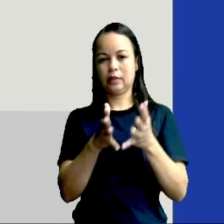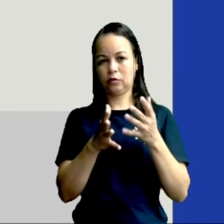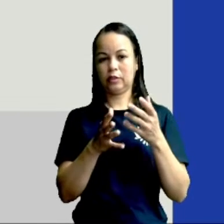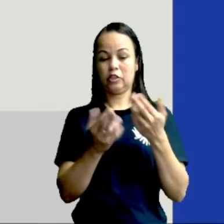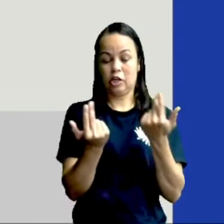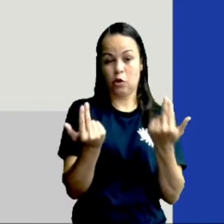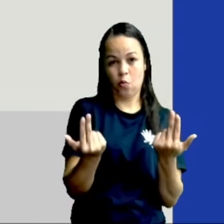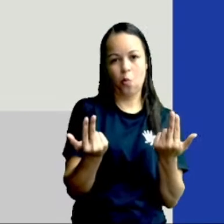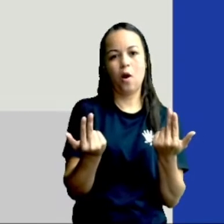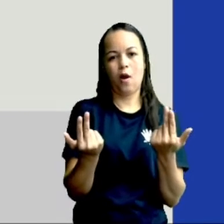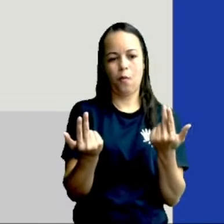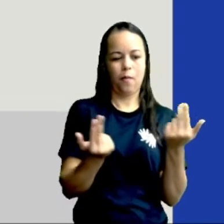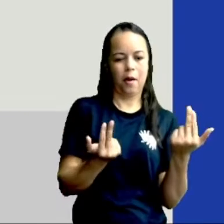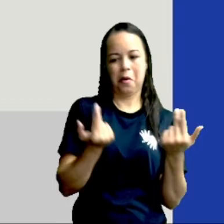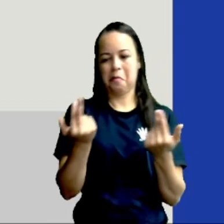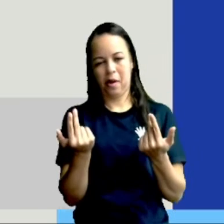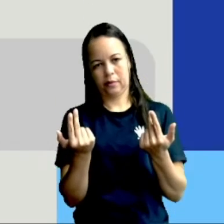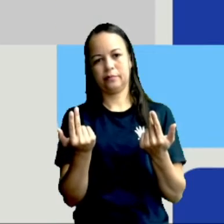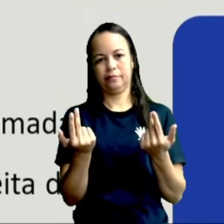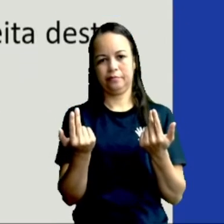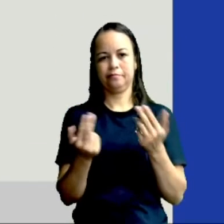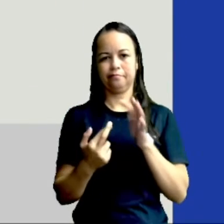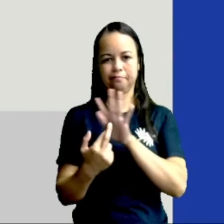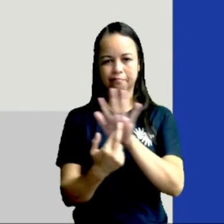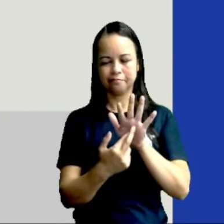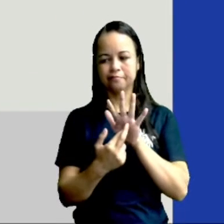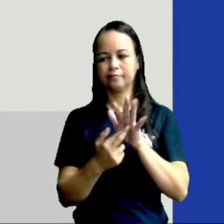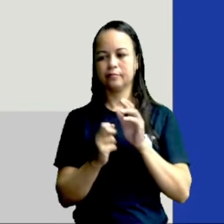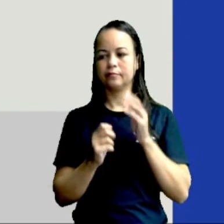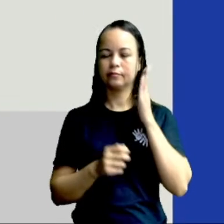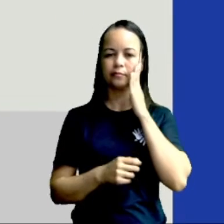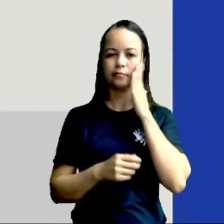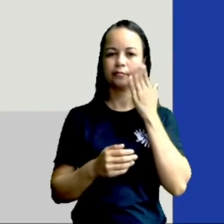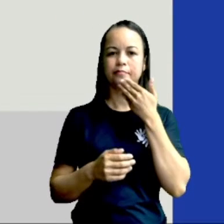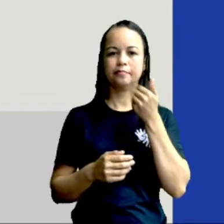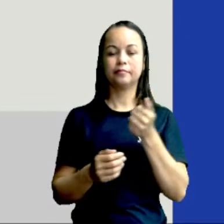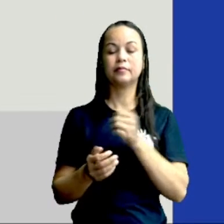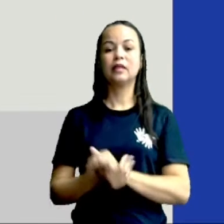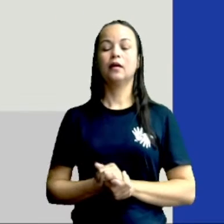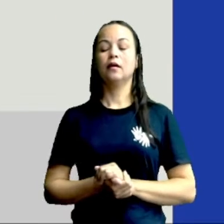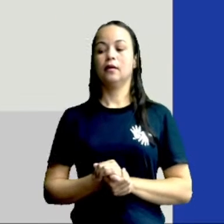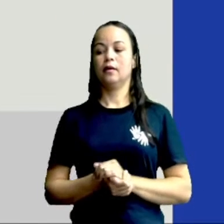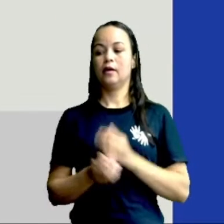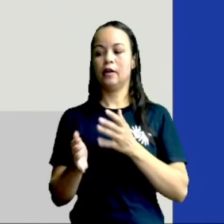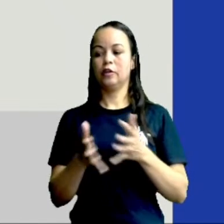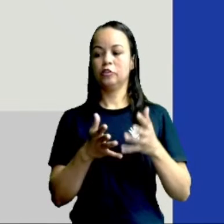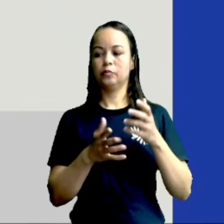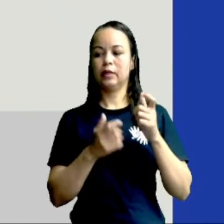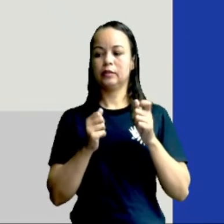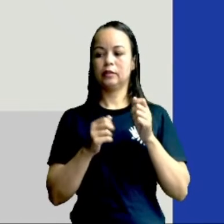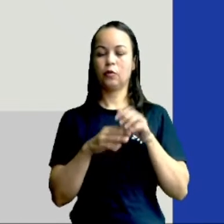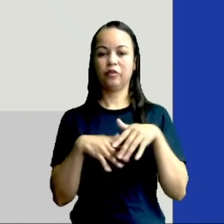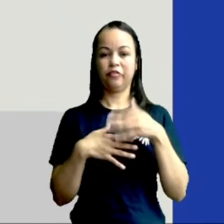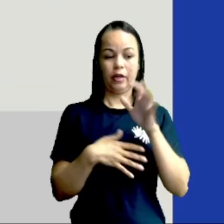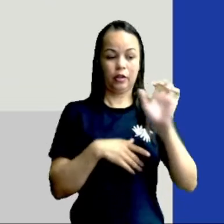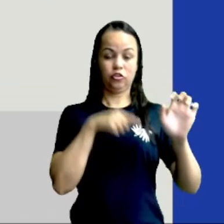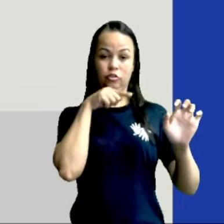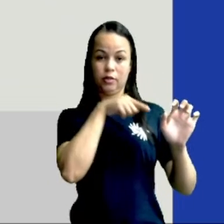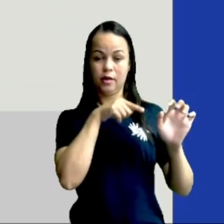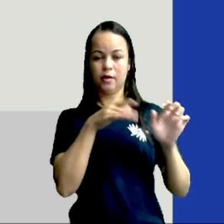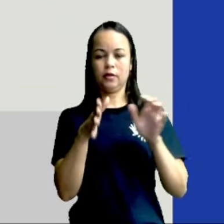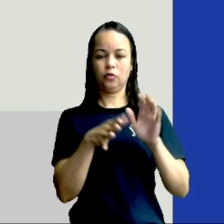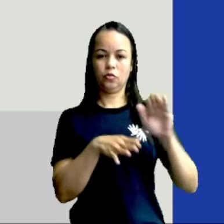a outra representação, ok? Então, vamos entender melhor. A expressão que fica à esquerda do sinal igual